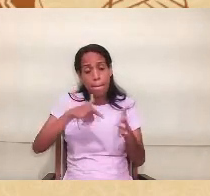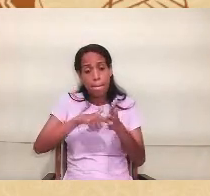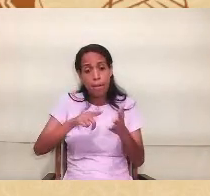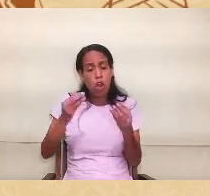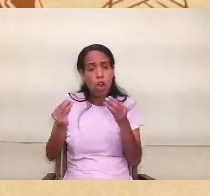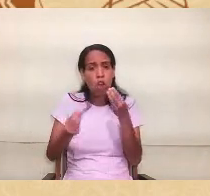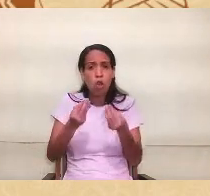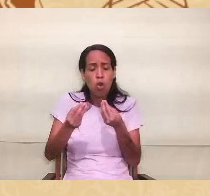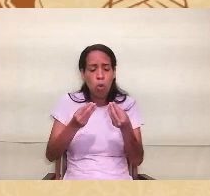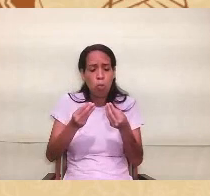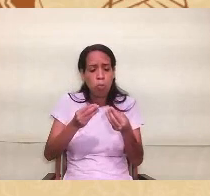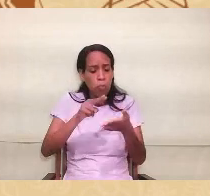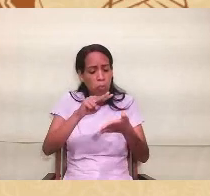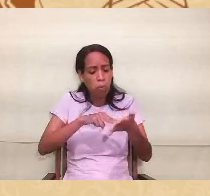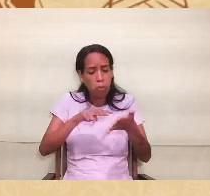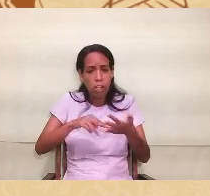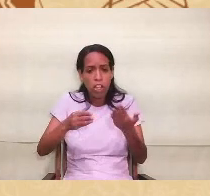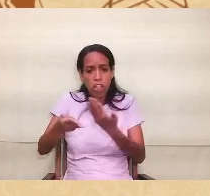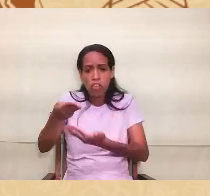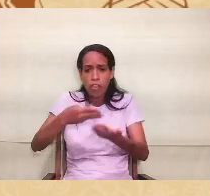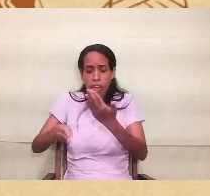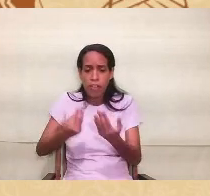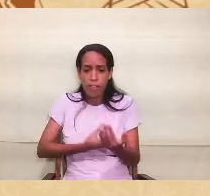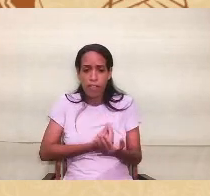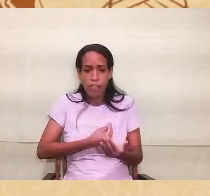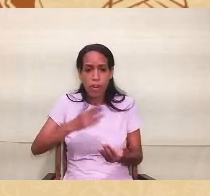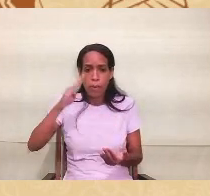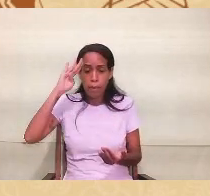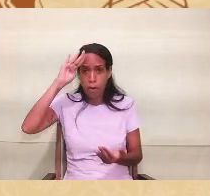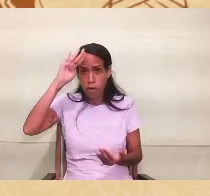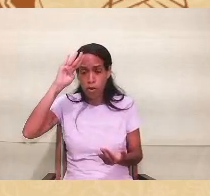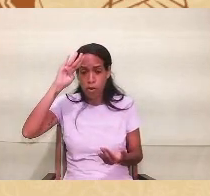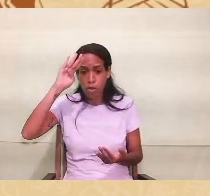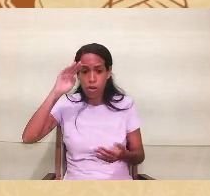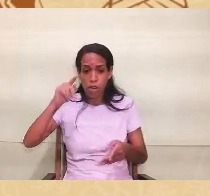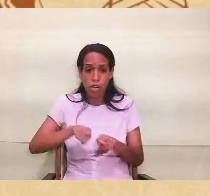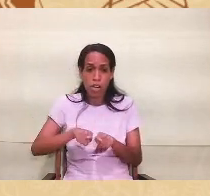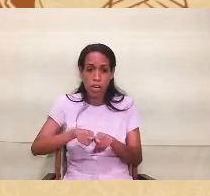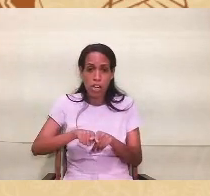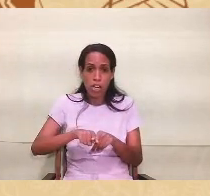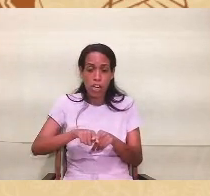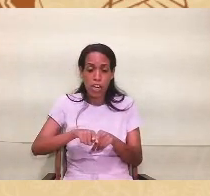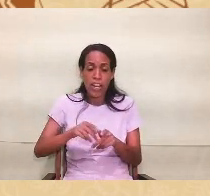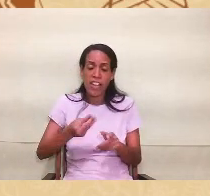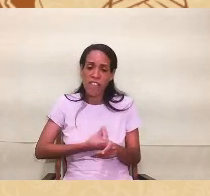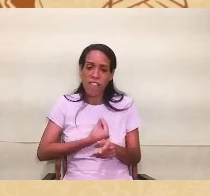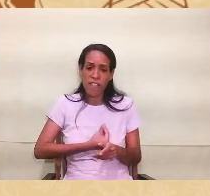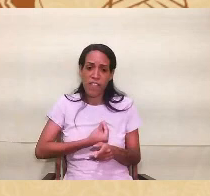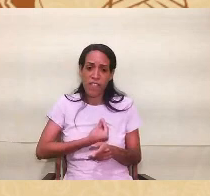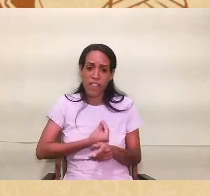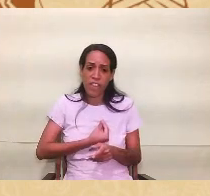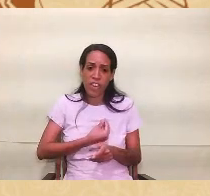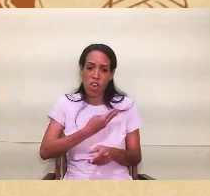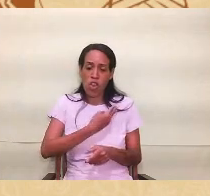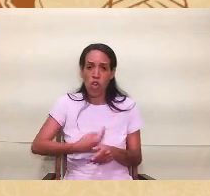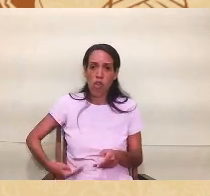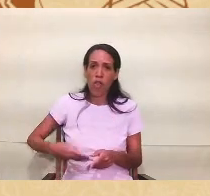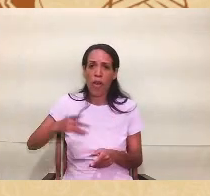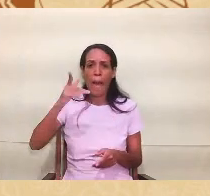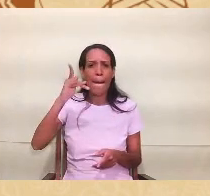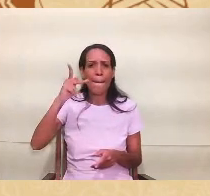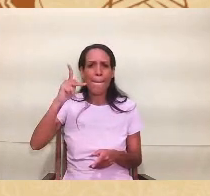avalia a diferença entre o que a gente vive hoje com Bolsonaro e os limites do que a gente vivia com os governos petistas, por